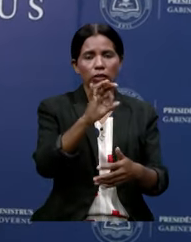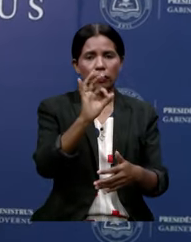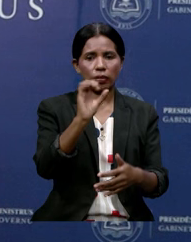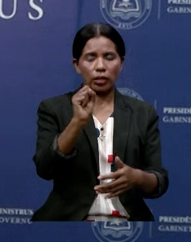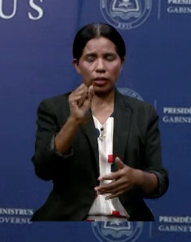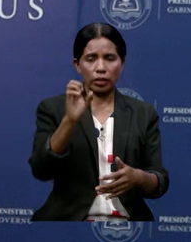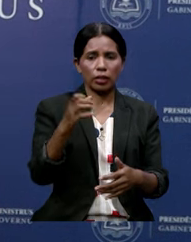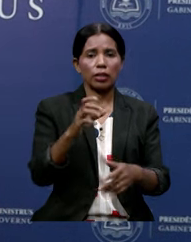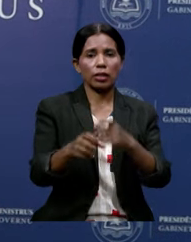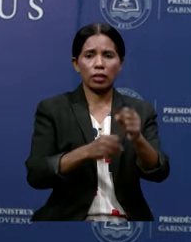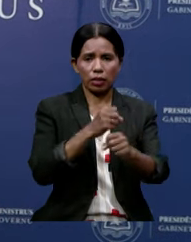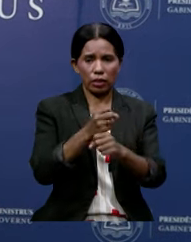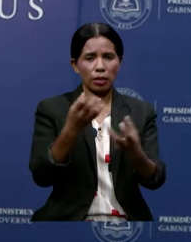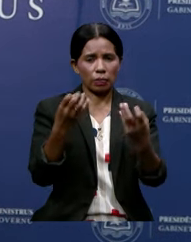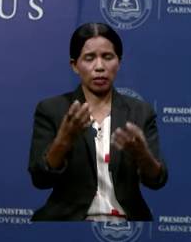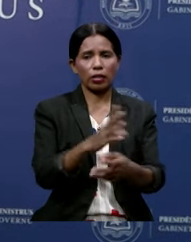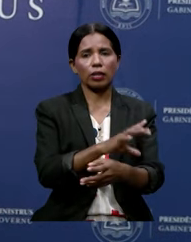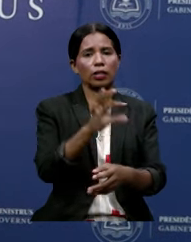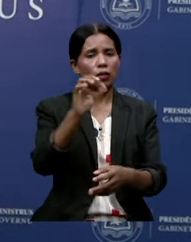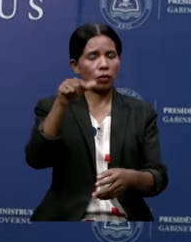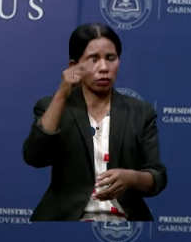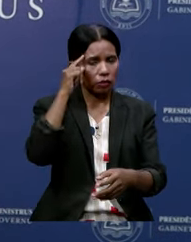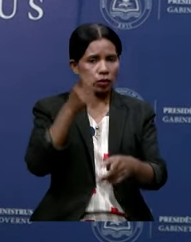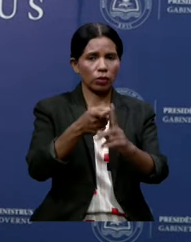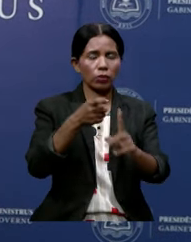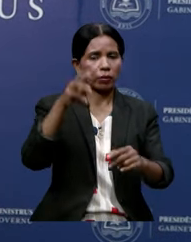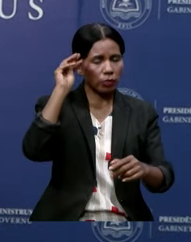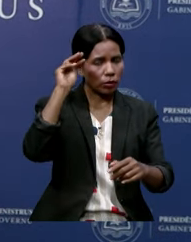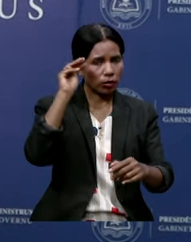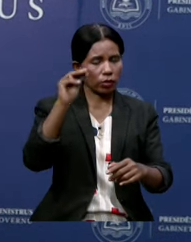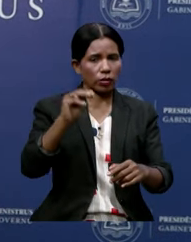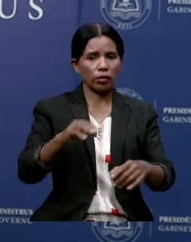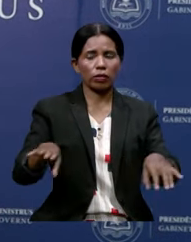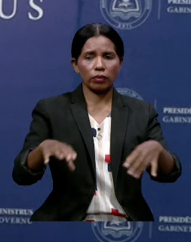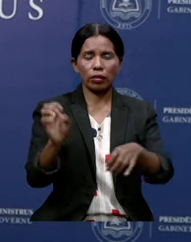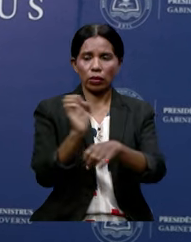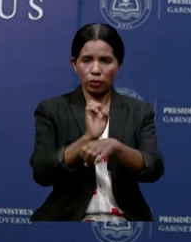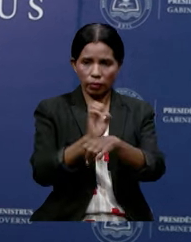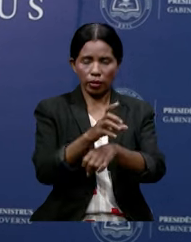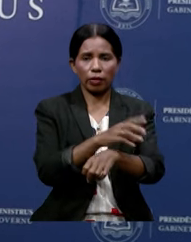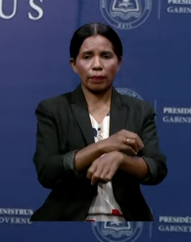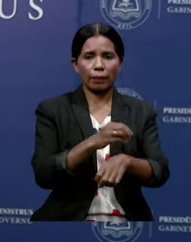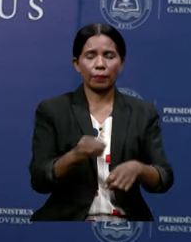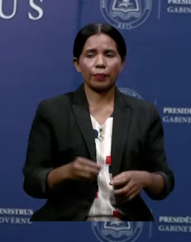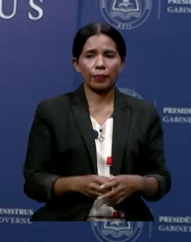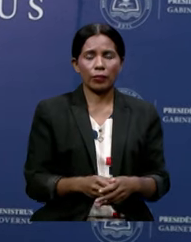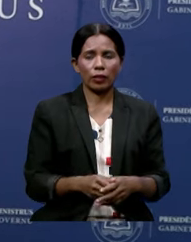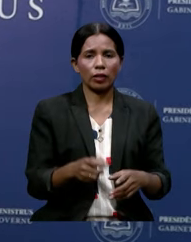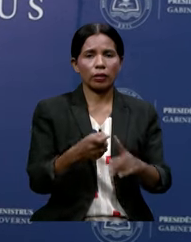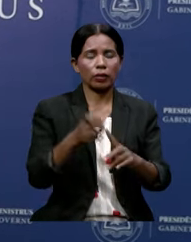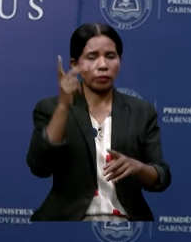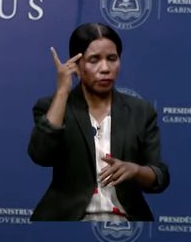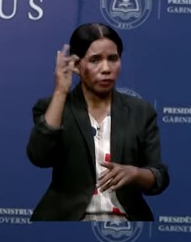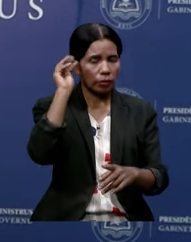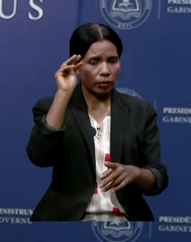e tinambarang larang nono governo liu ministério coordenador assunto econômico vice primeiro ministro coordenador